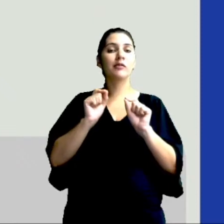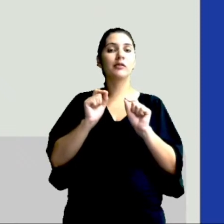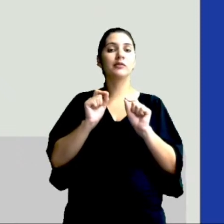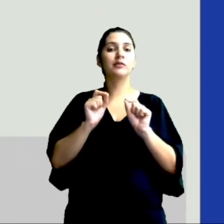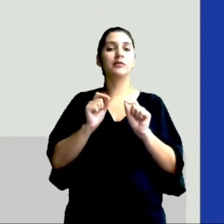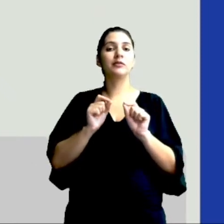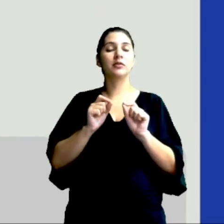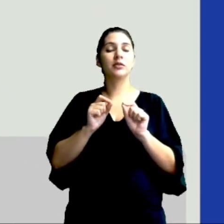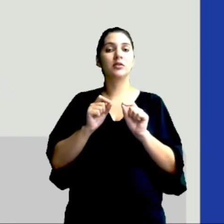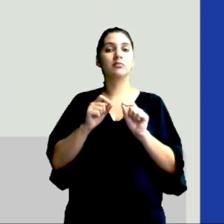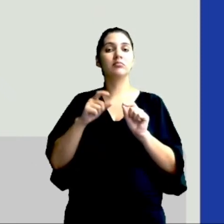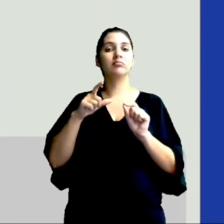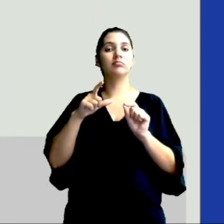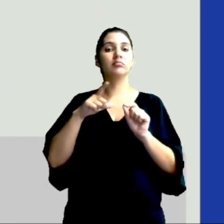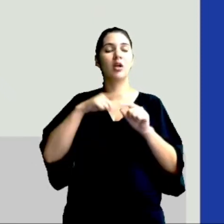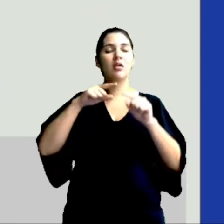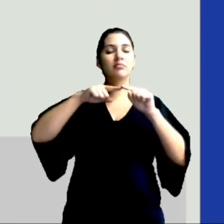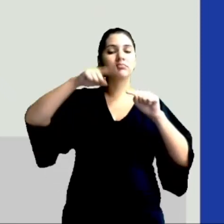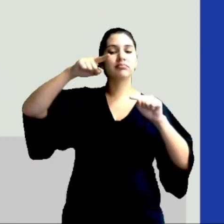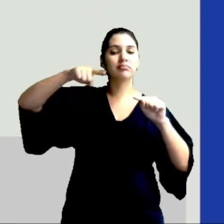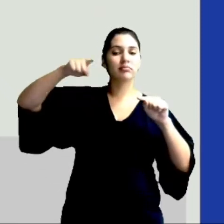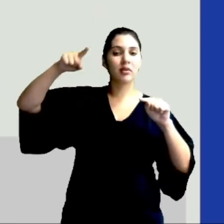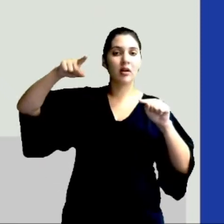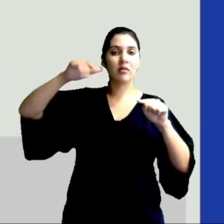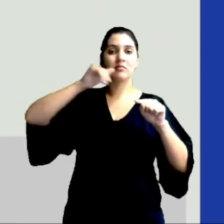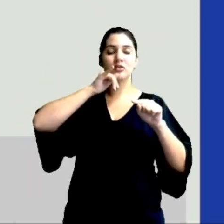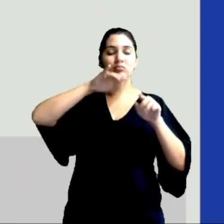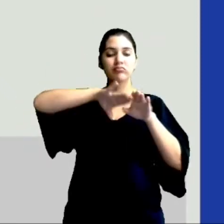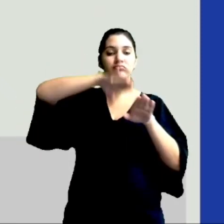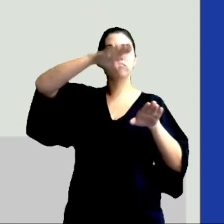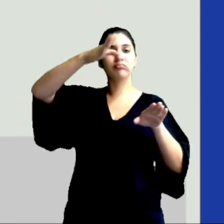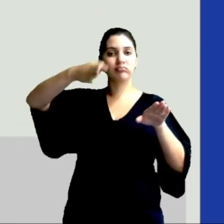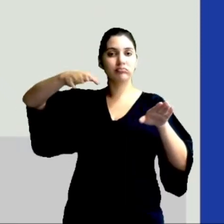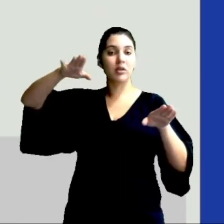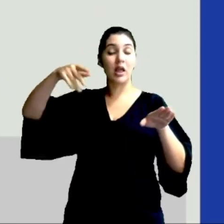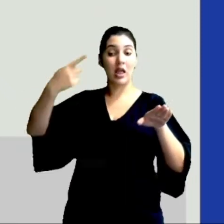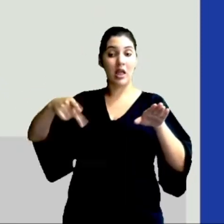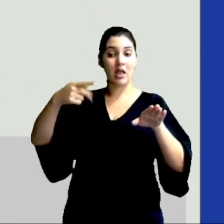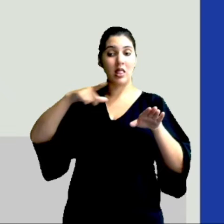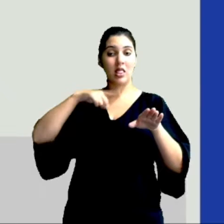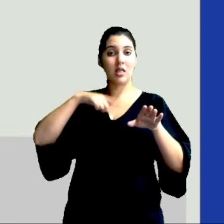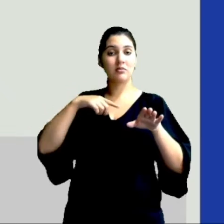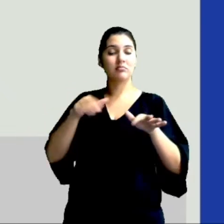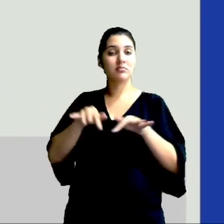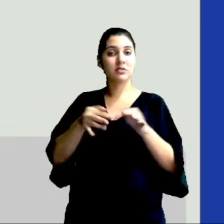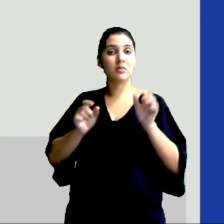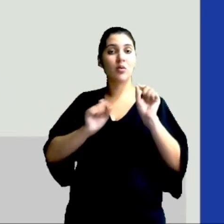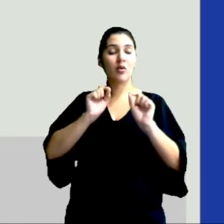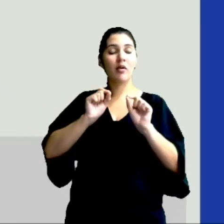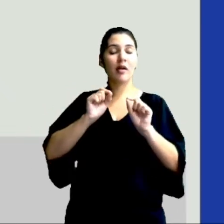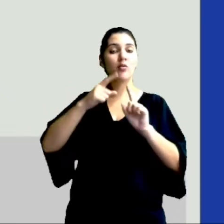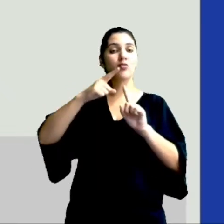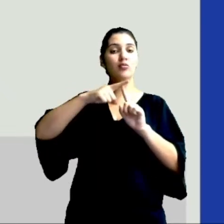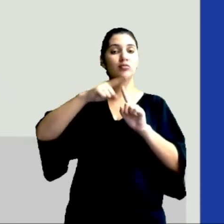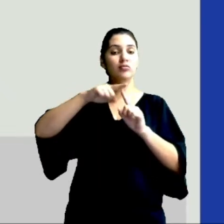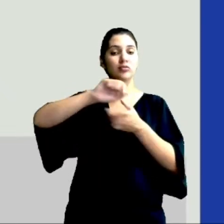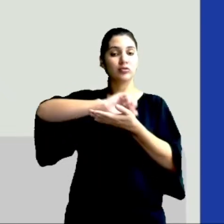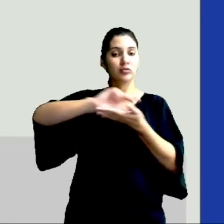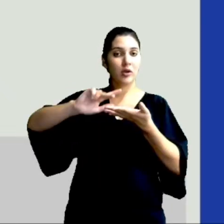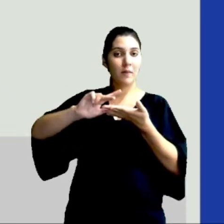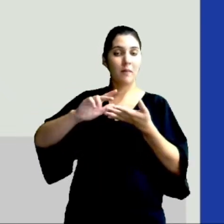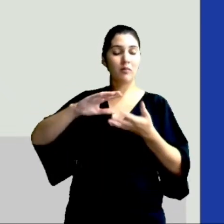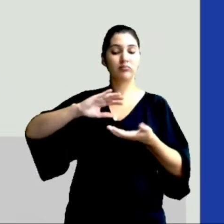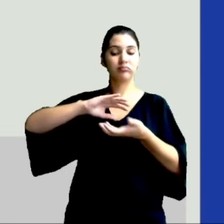proporcionados pelas altas altitudes, né, do relevo, né? Então esses são basicamente os climas aí do